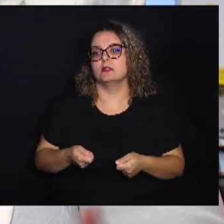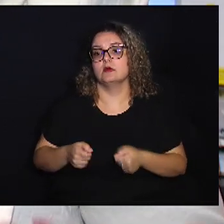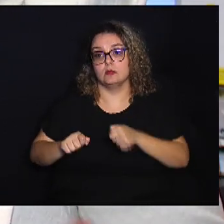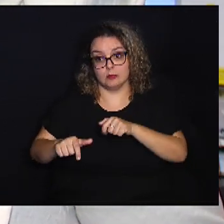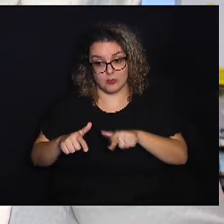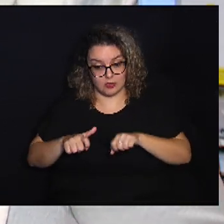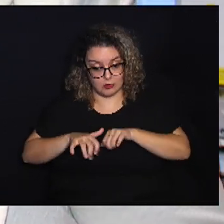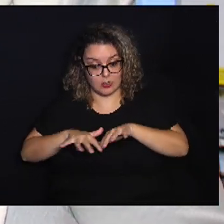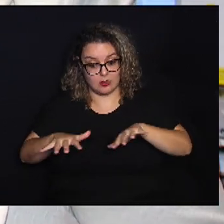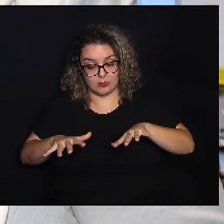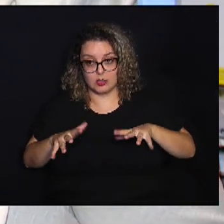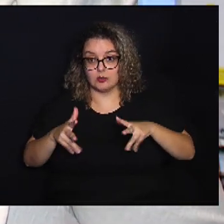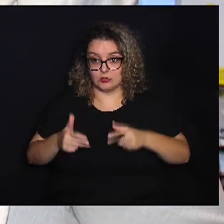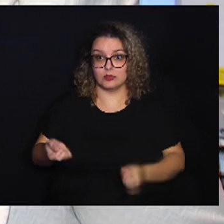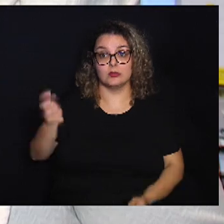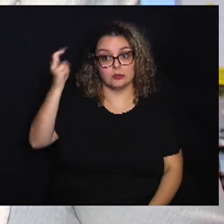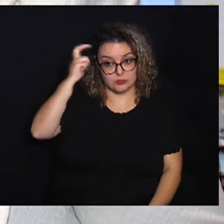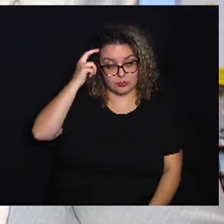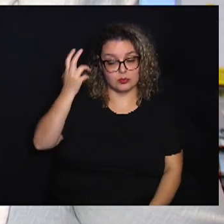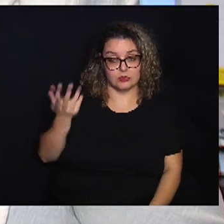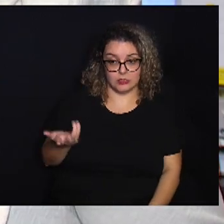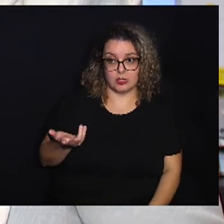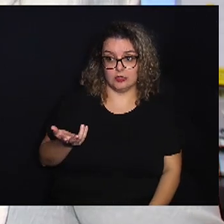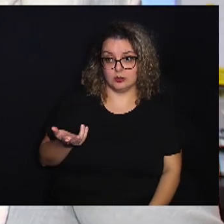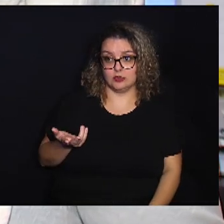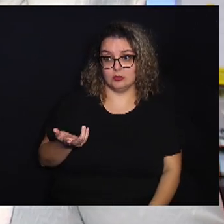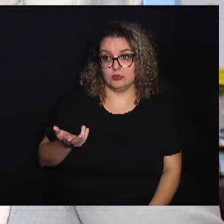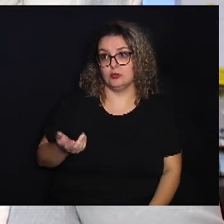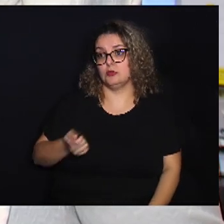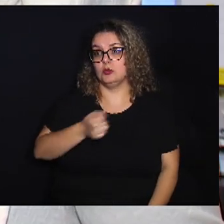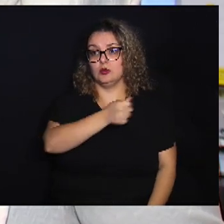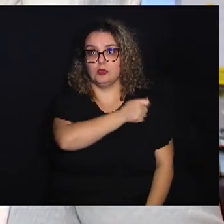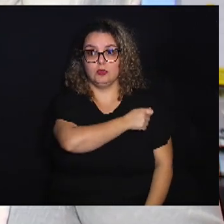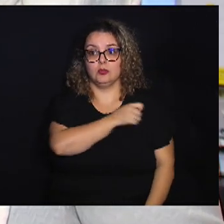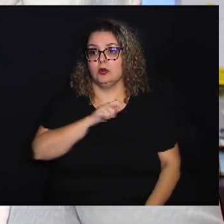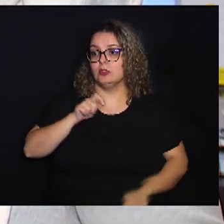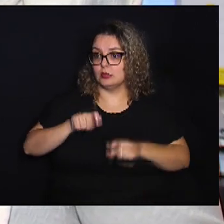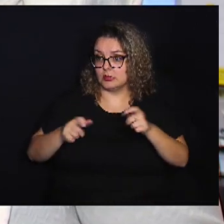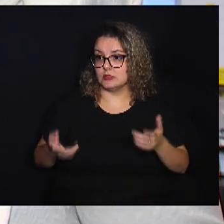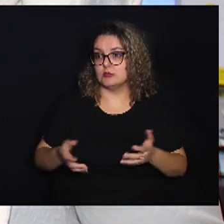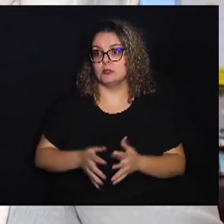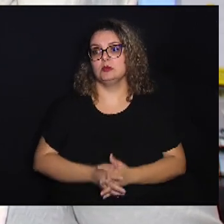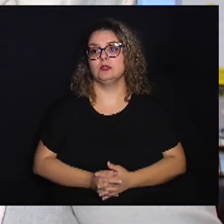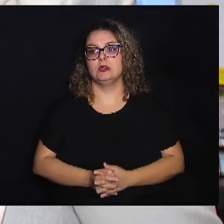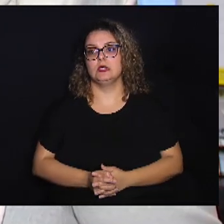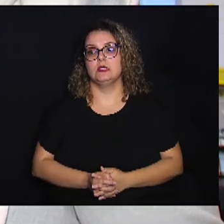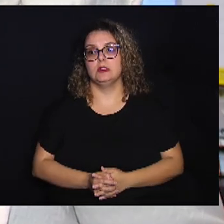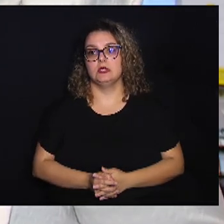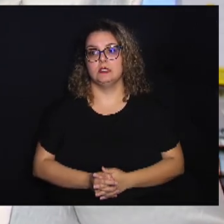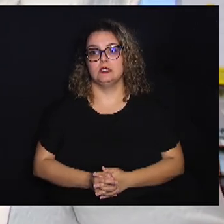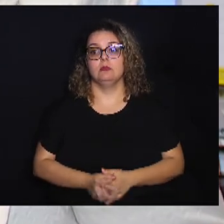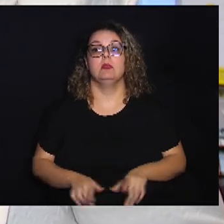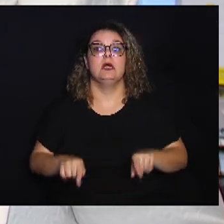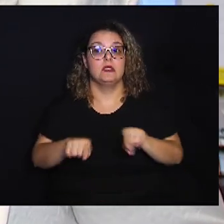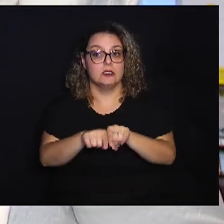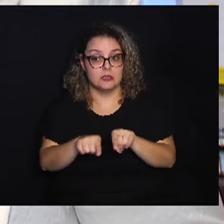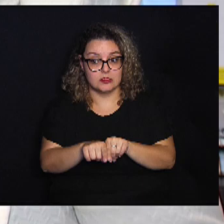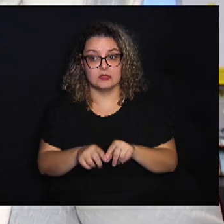né, cultural ampla, né, do aluno, do indivíduo, enfim, mas também